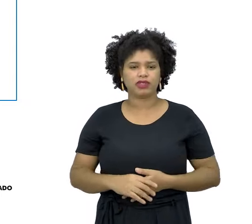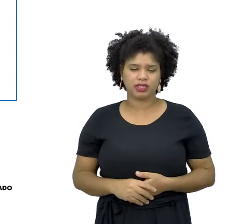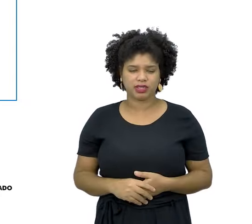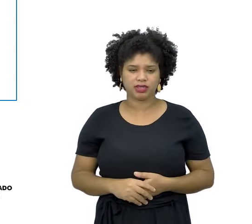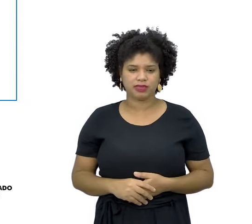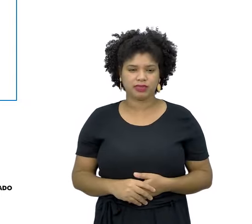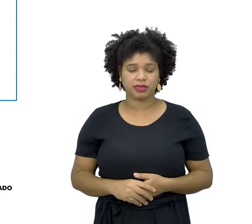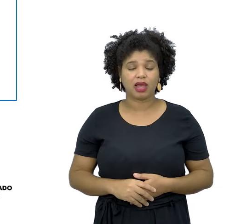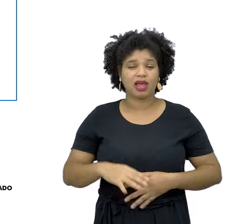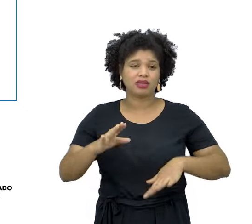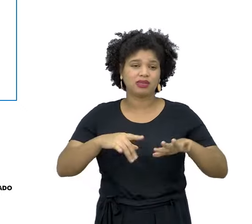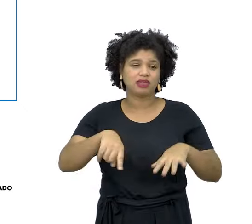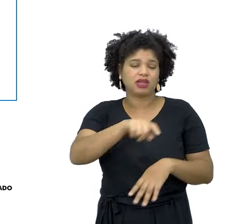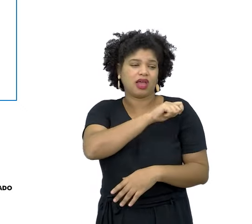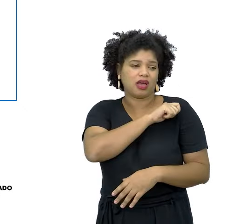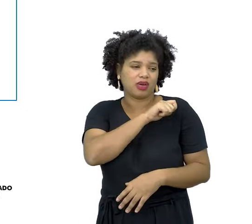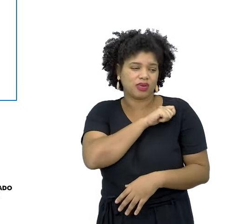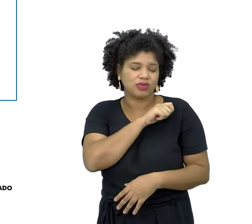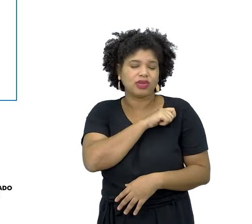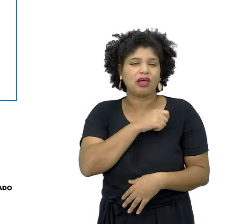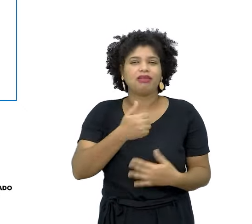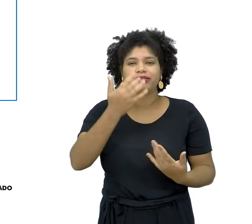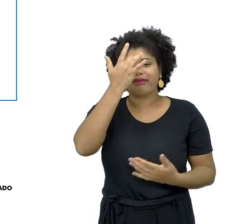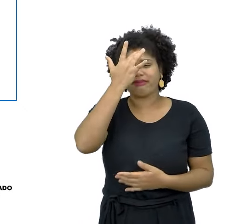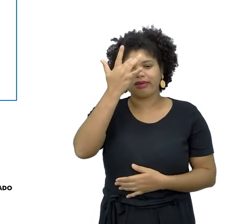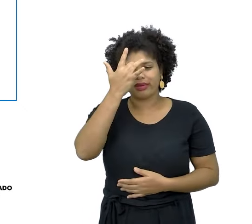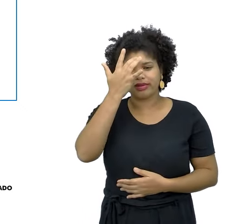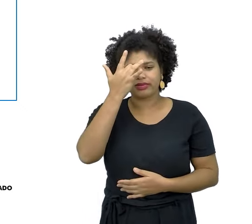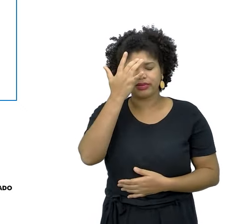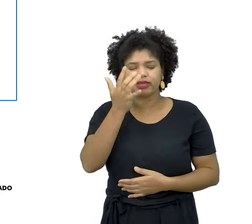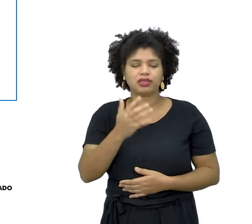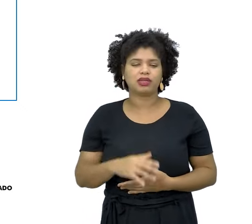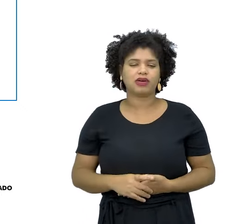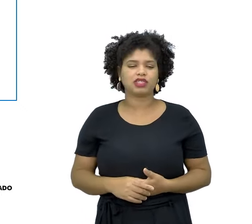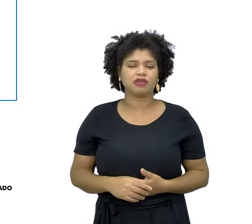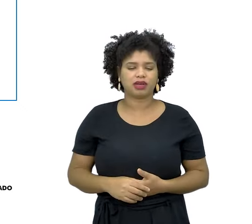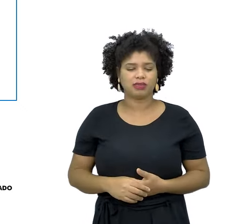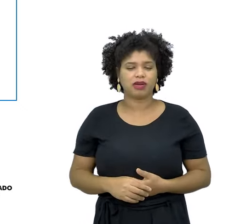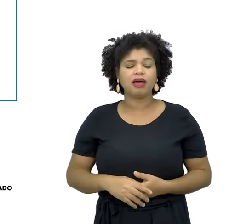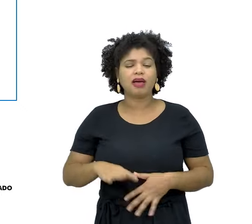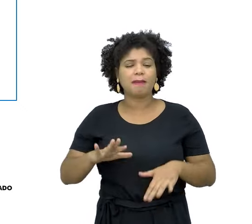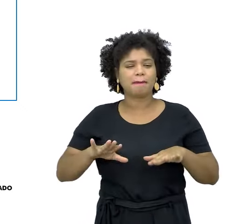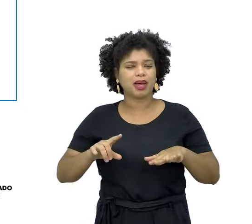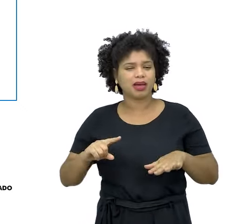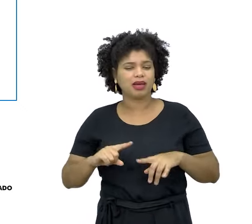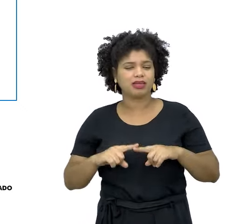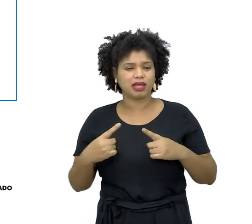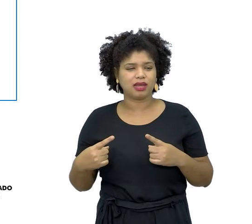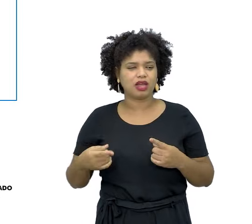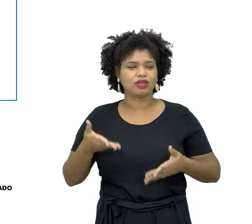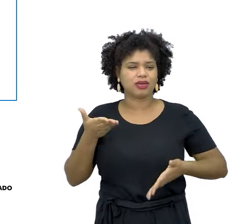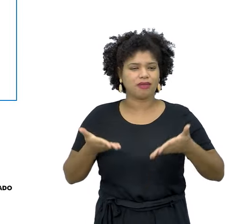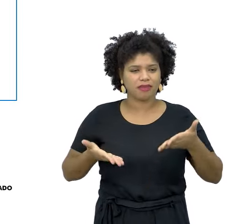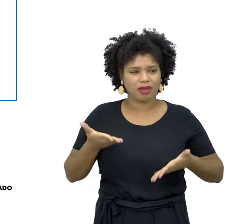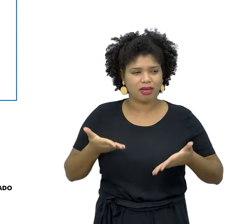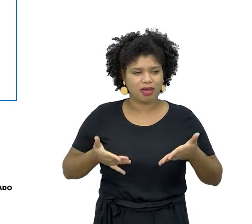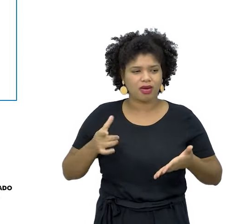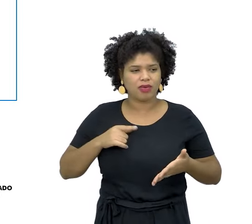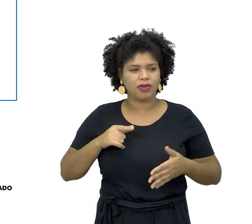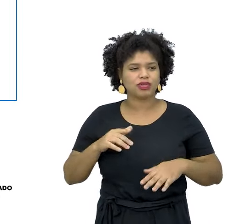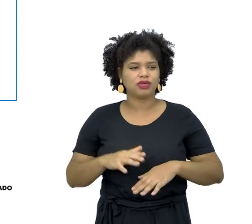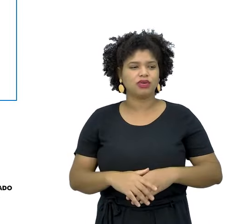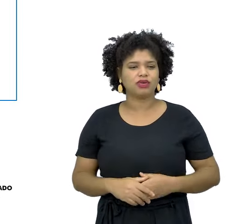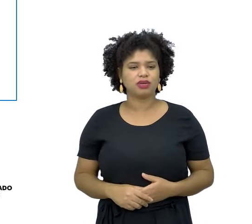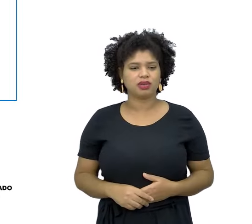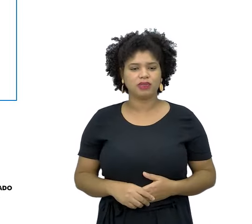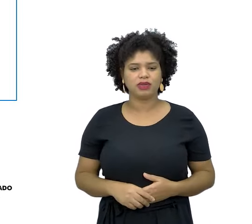né? Às vezes a aula 1 e 2 é mais fácil, você, professor, vai ter que pesar olhando para quê? Olhando lá